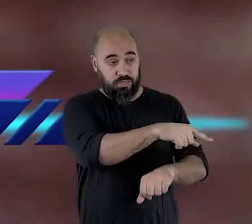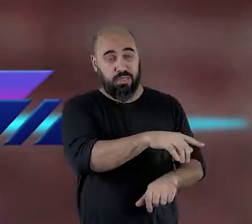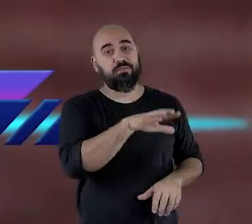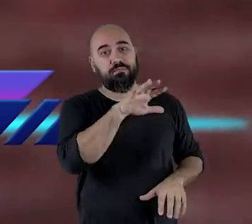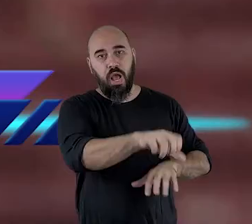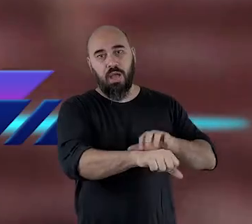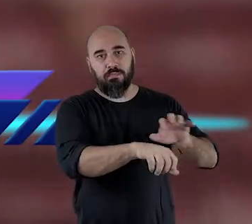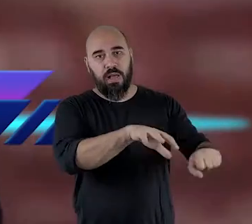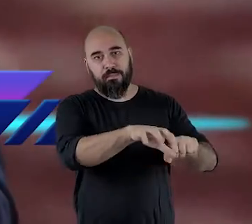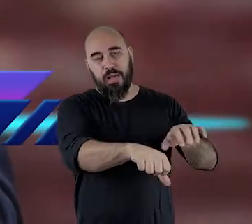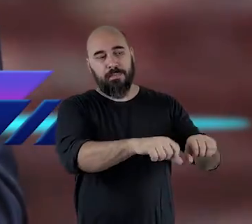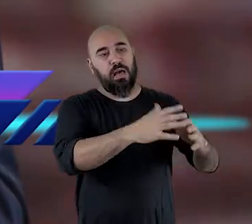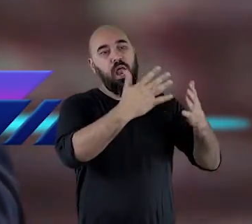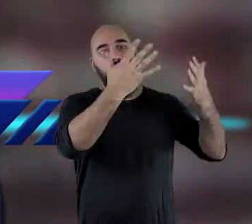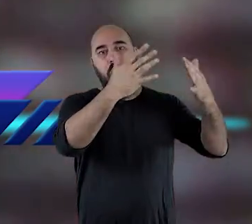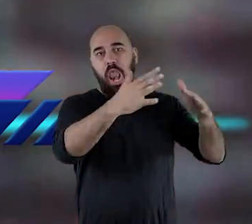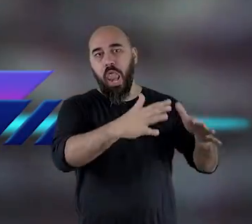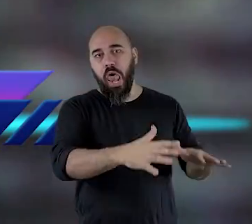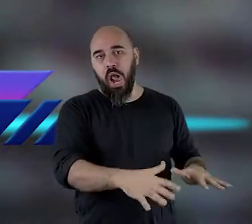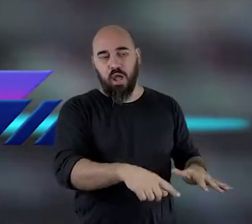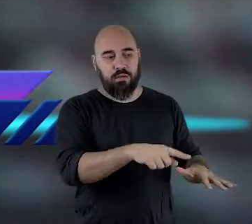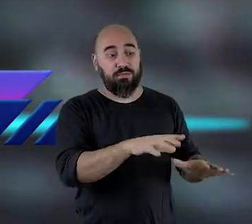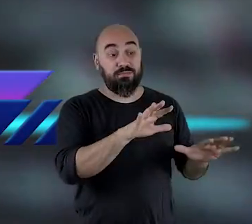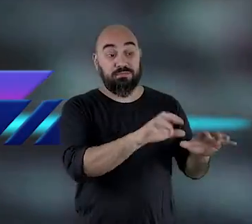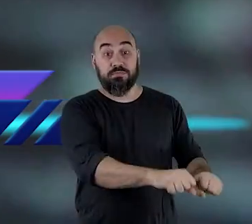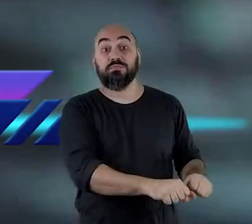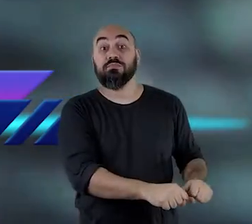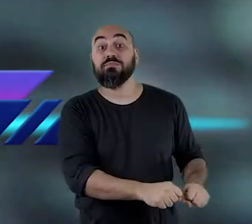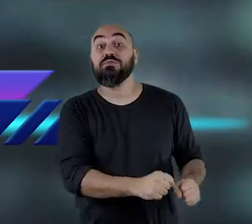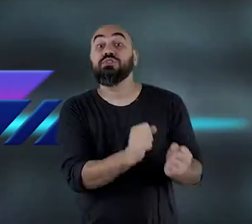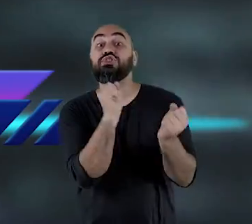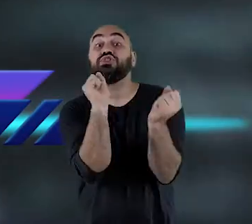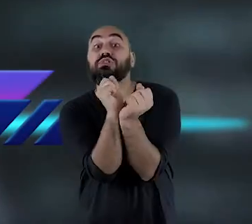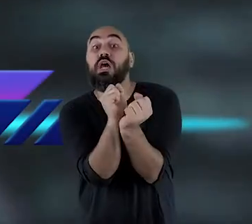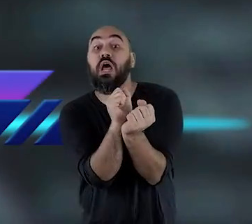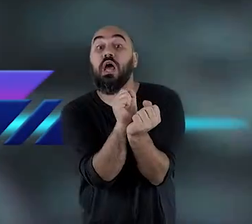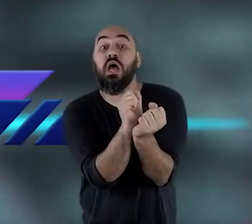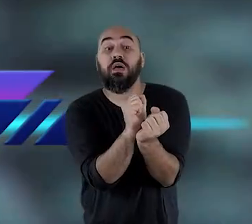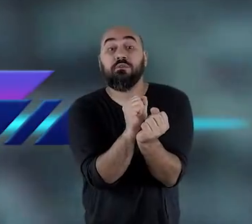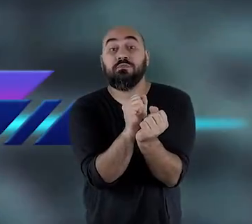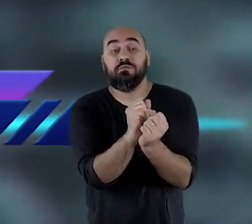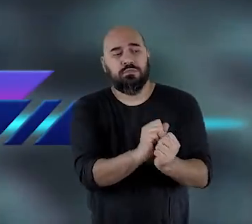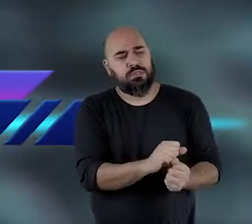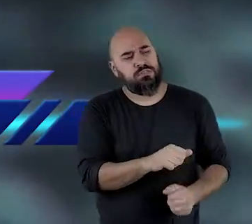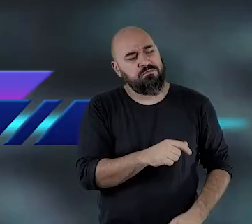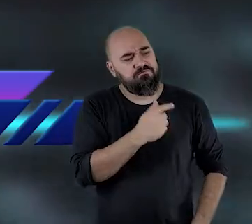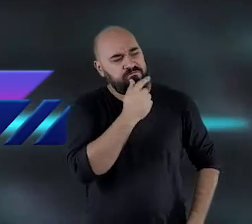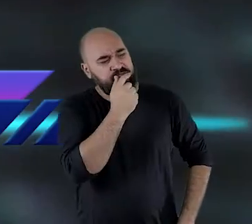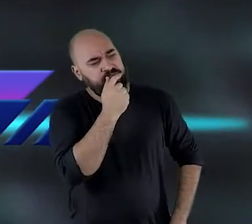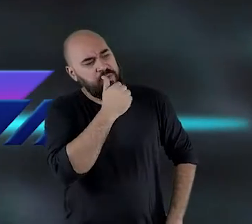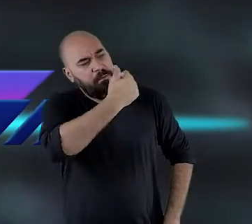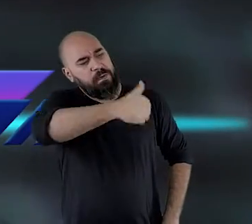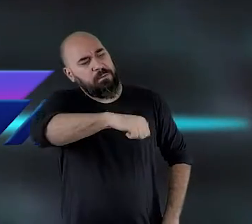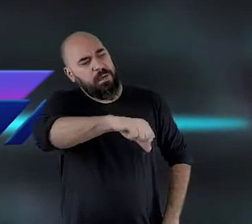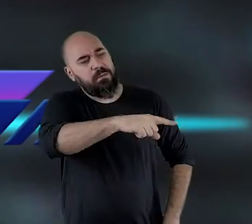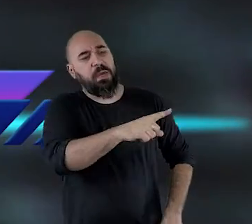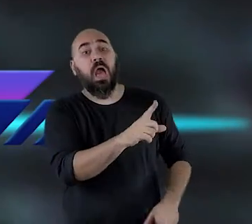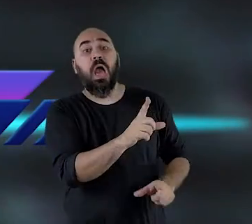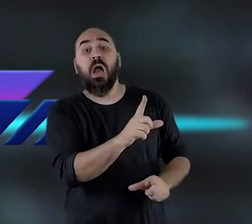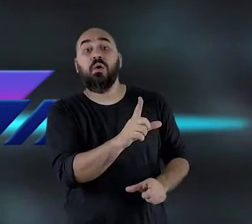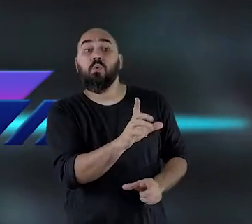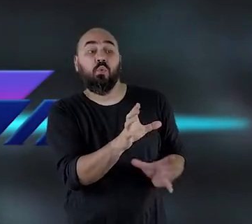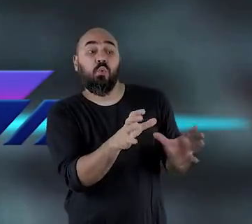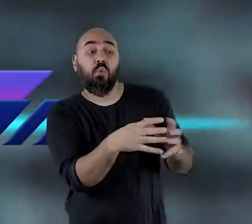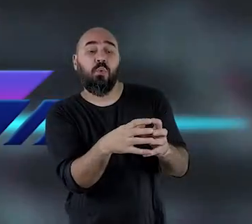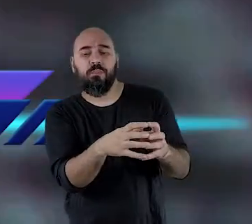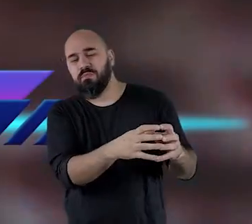cativeiro. Dentre os escravos, Nabucodonosor escolhe alguns para serem treinados e preparados